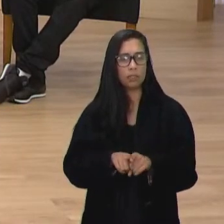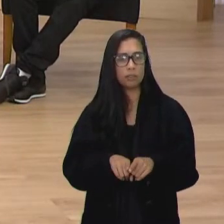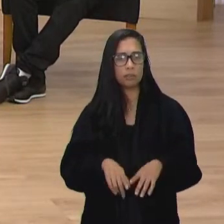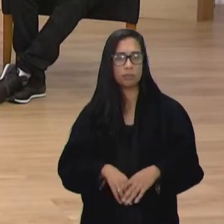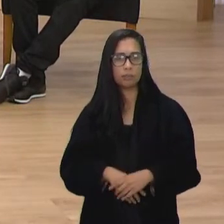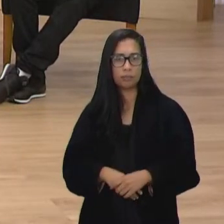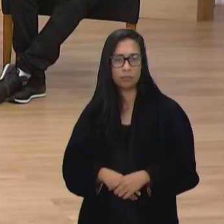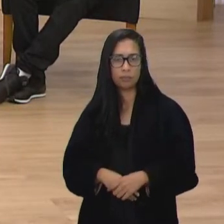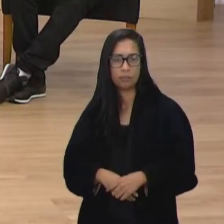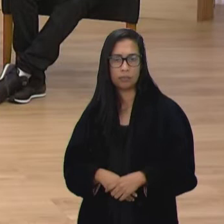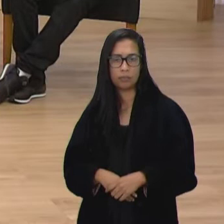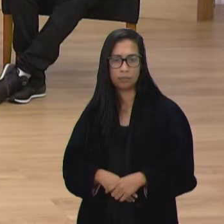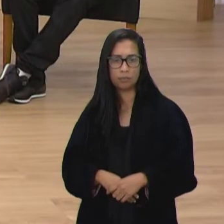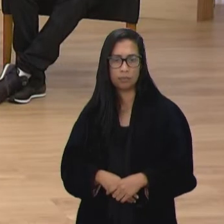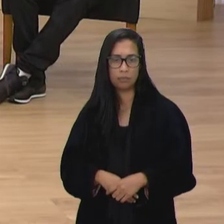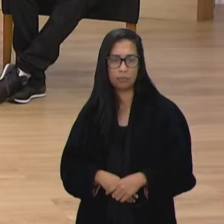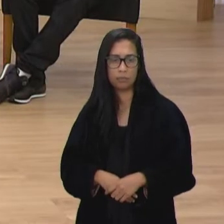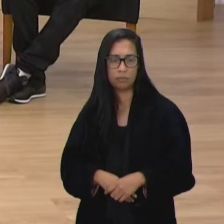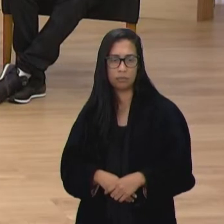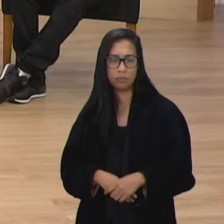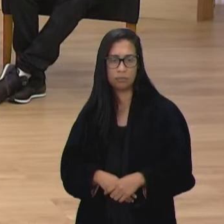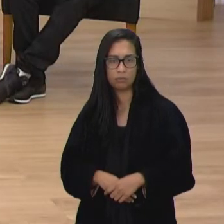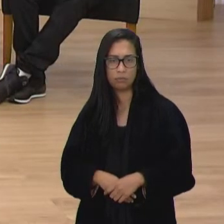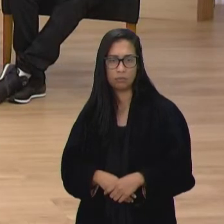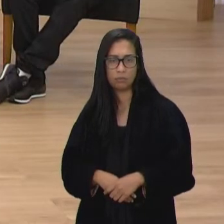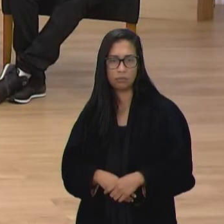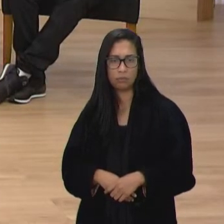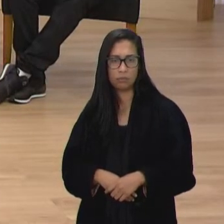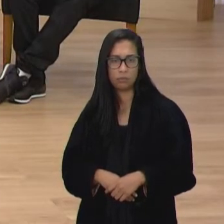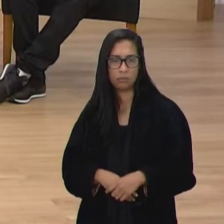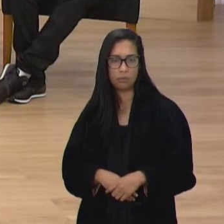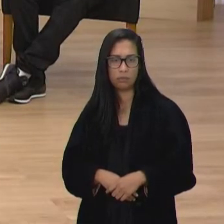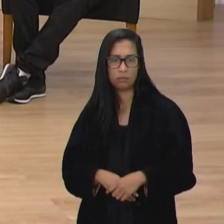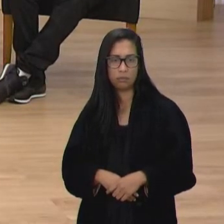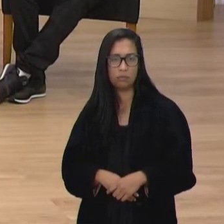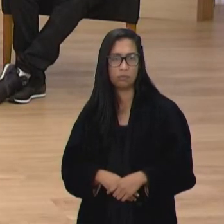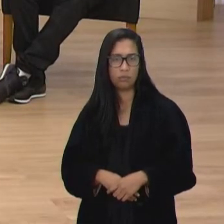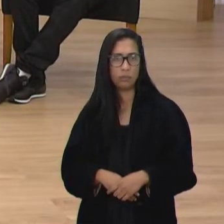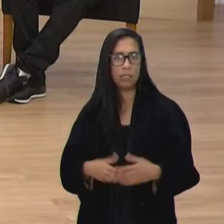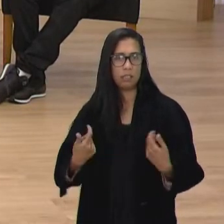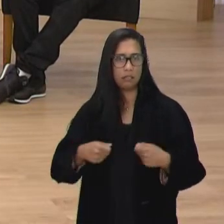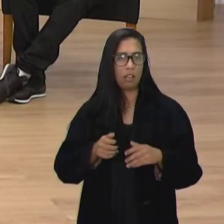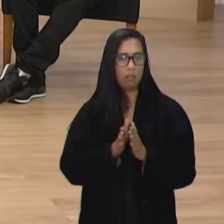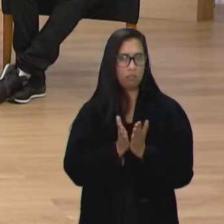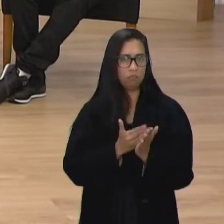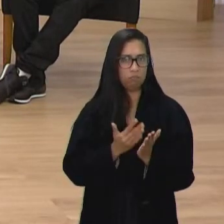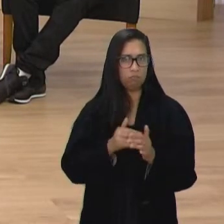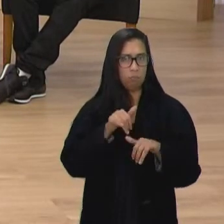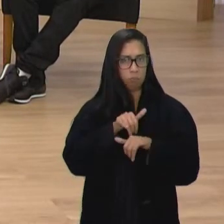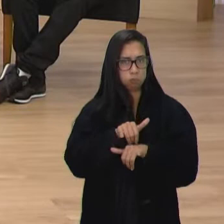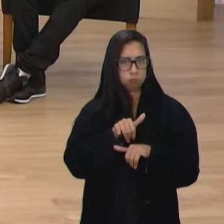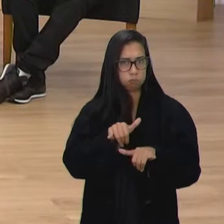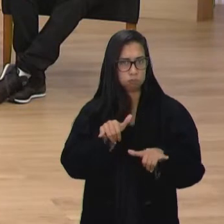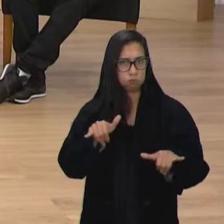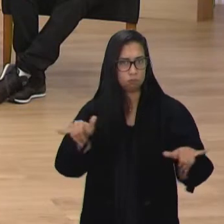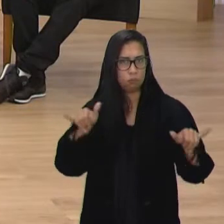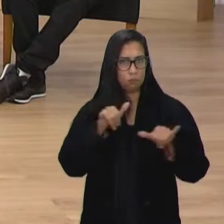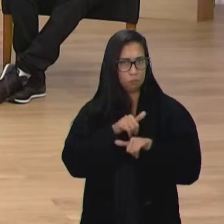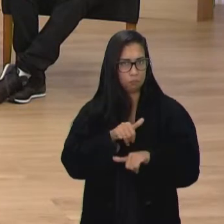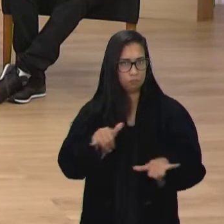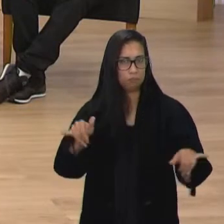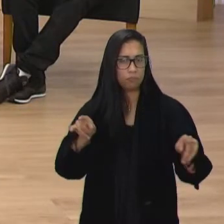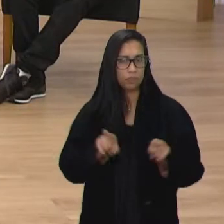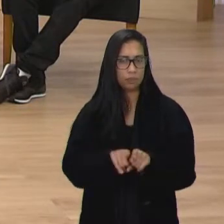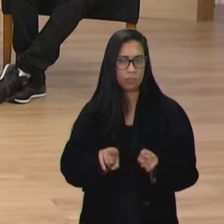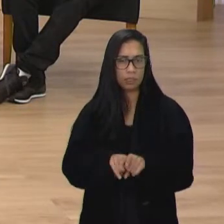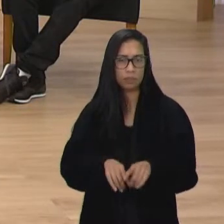fosse colocada aí num livro e divulgada e tal. Aí, vamos criar um livro. Eu